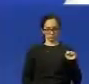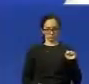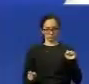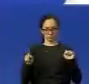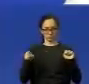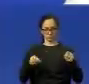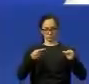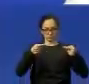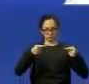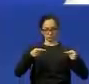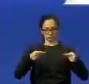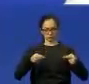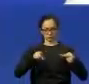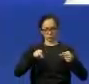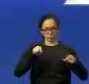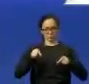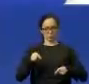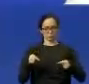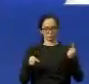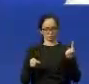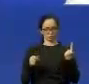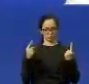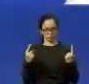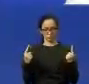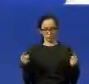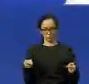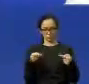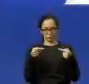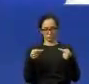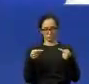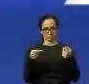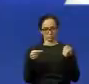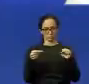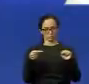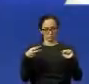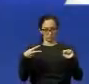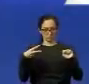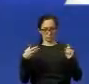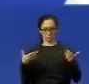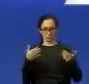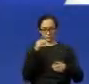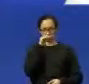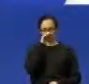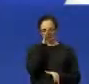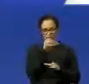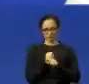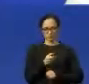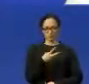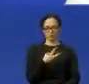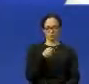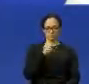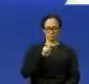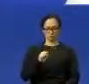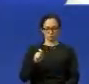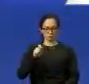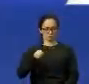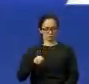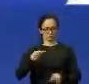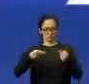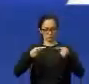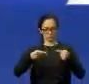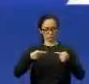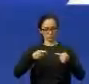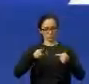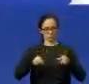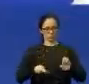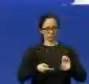uma partida eu tenho que escolher 2. Então seria a combinação de 8, 2, chegando em 28 partidas possíveis. Resposta